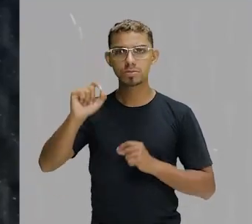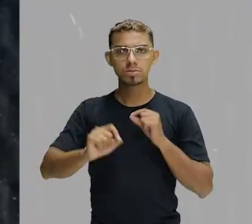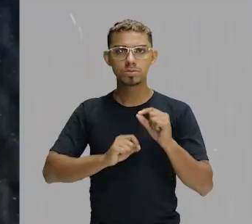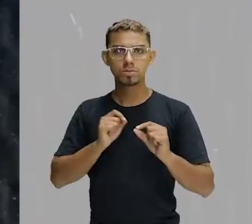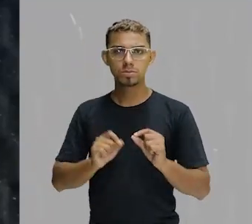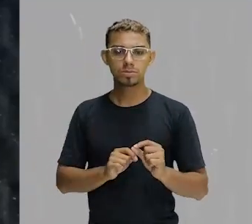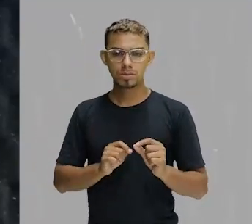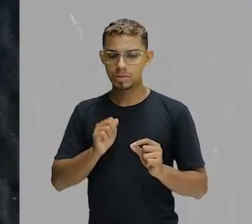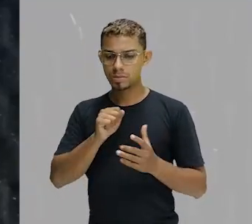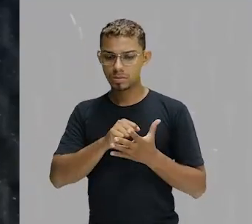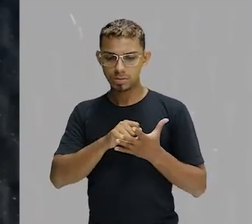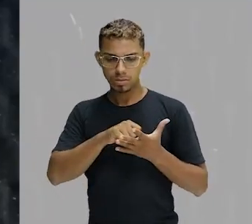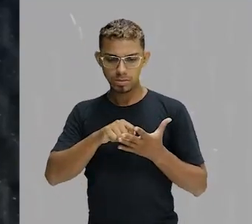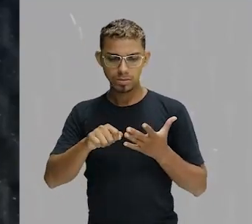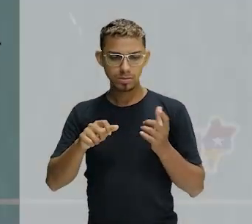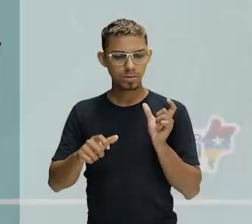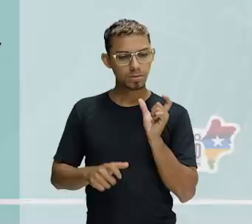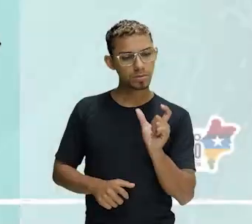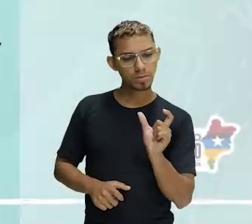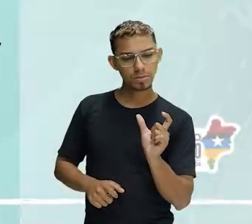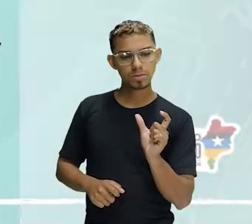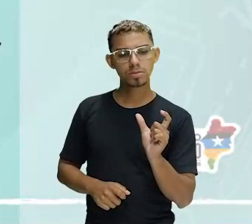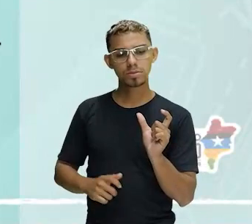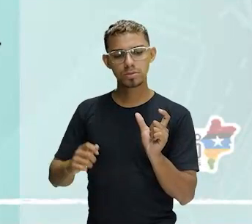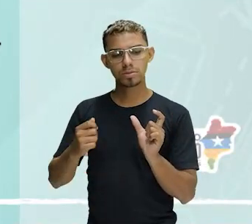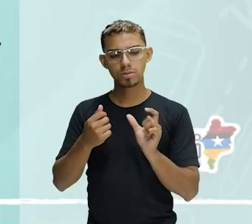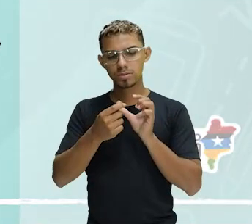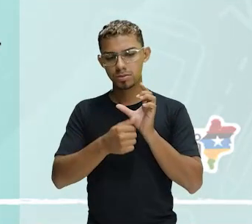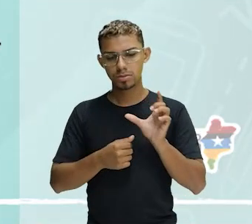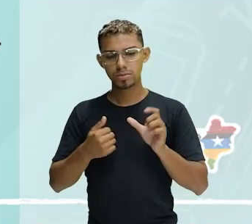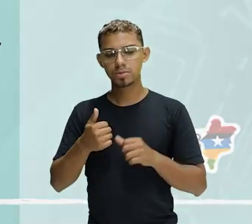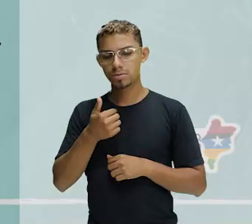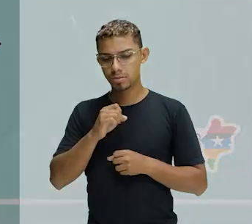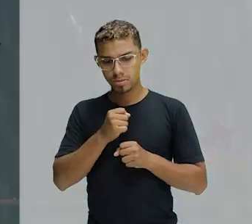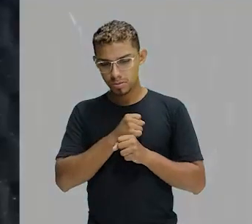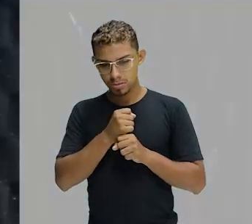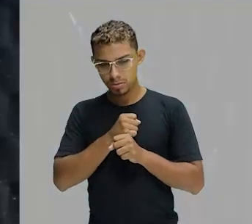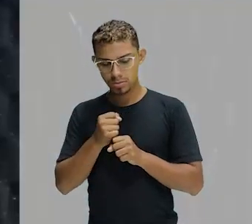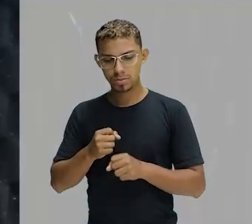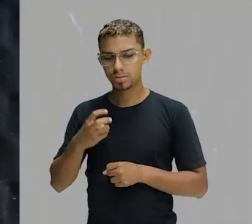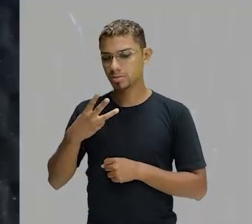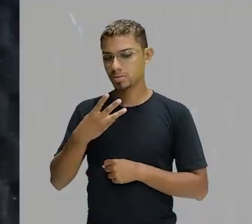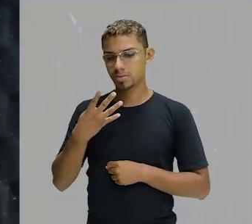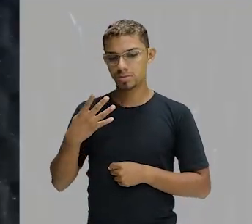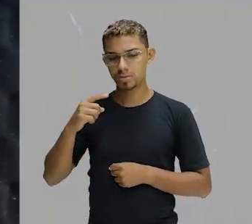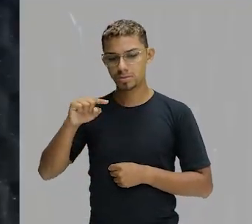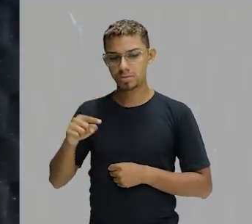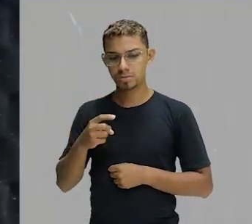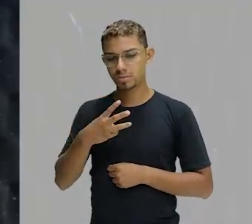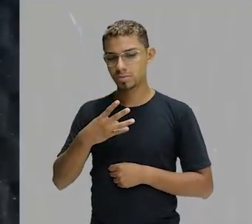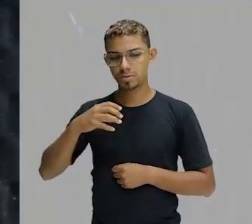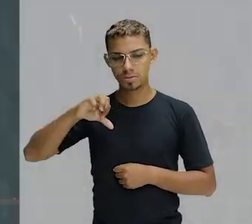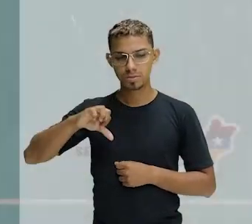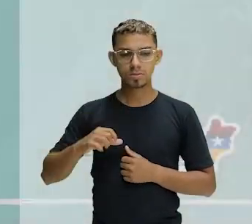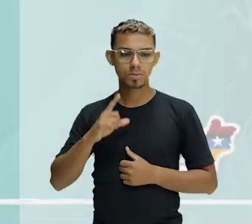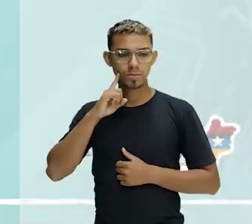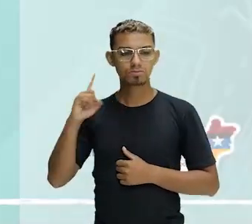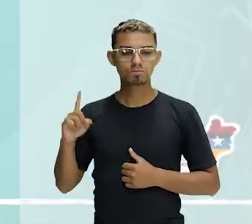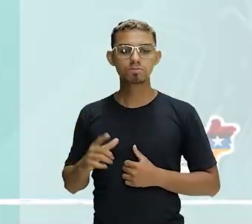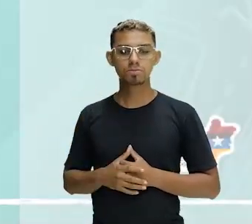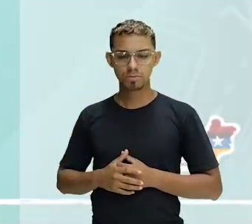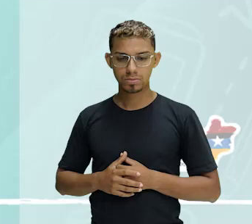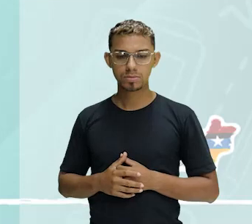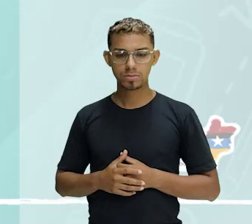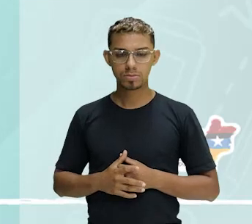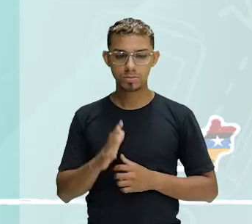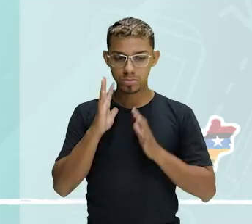de escrever essa taxa aí, tá? Aqui estou só escrevendo a resposta bonitinha, claramente, tá? E fica